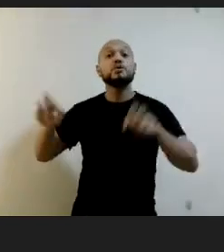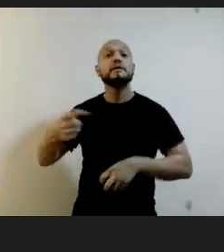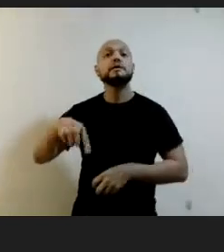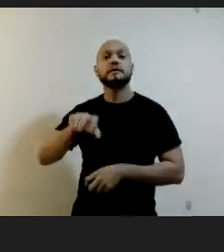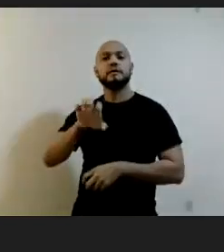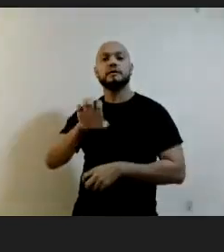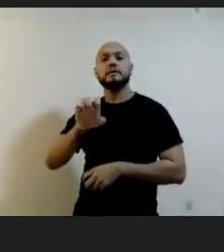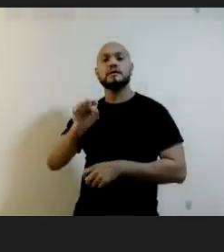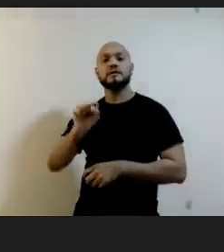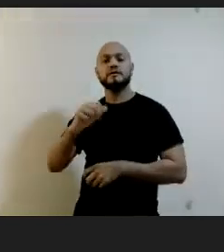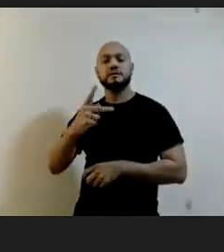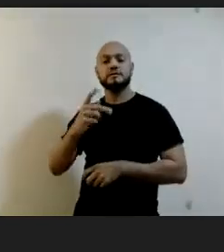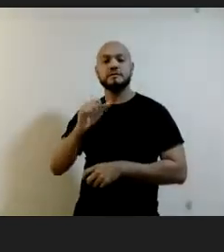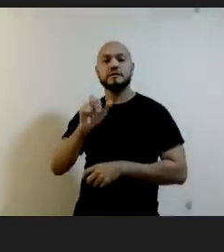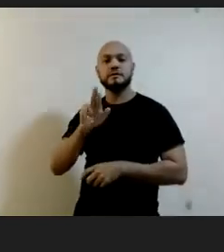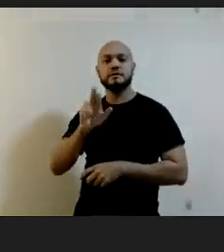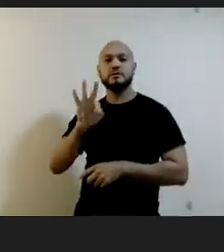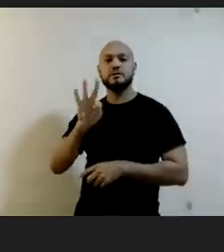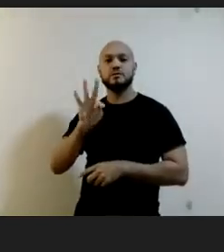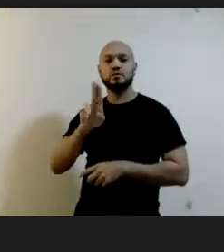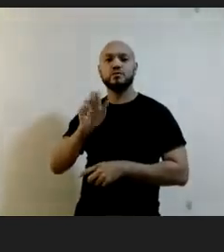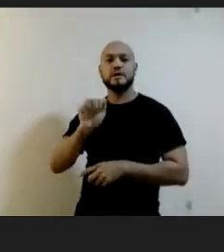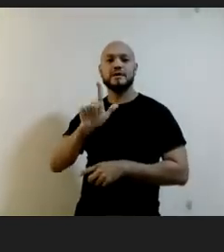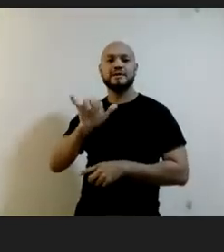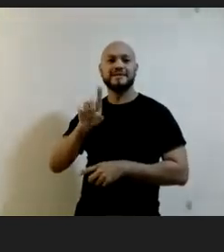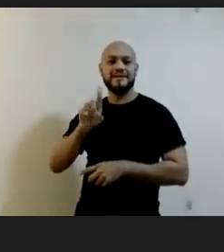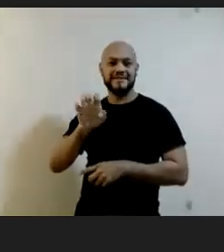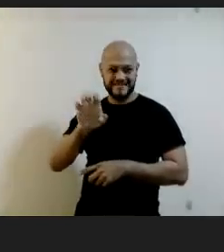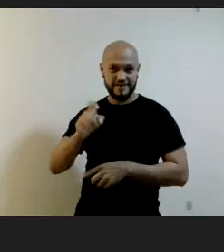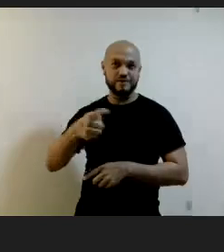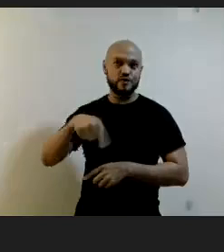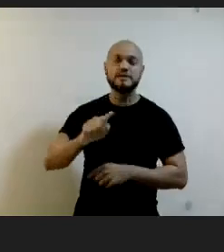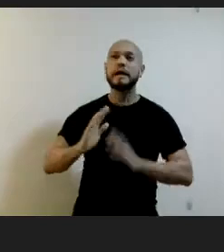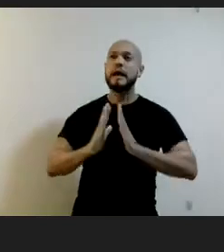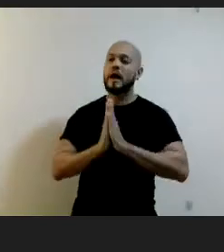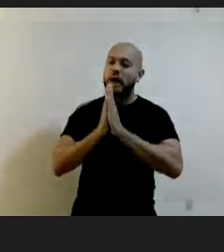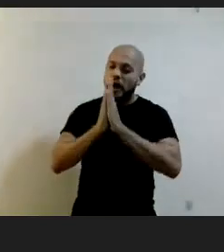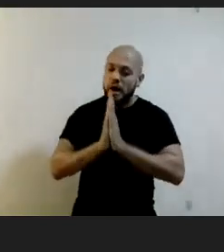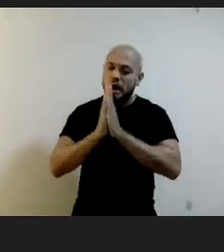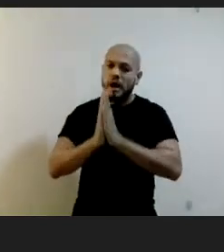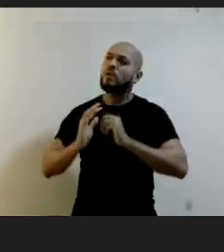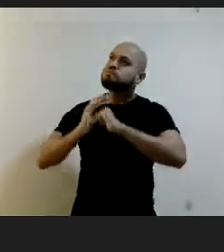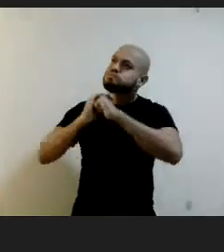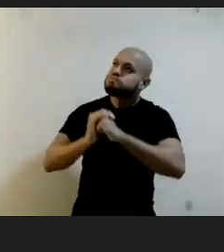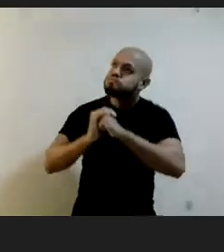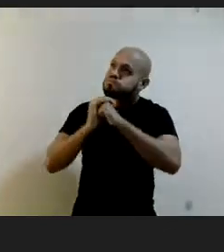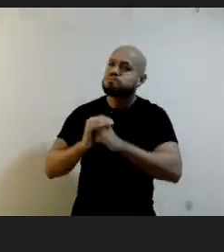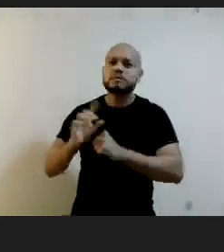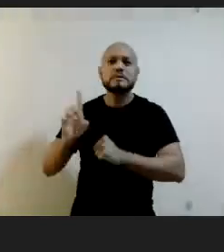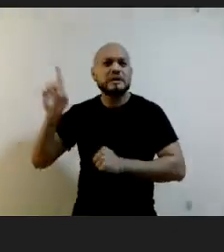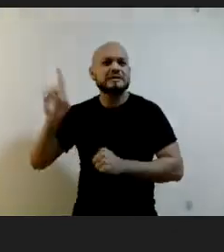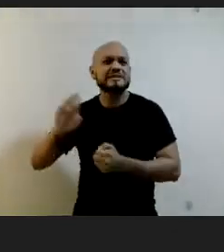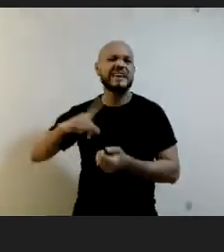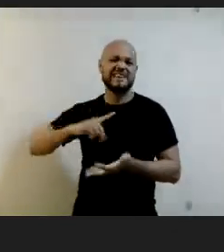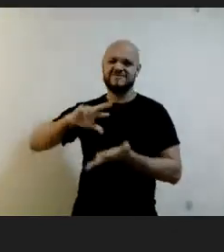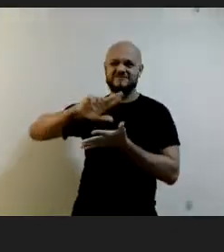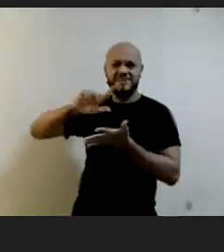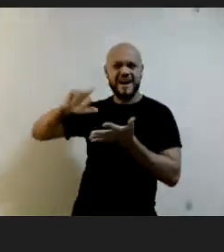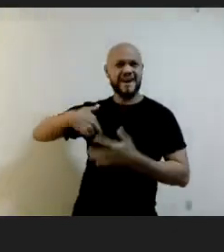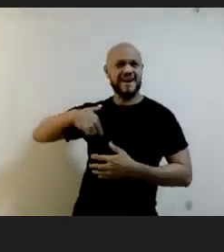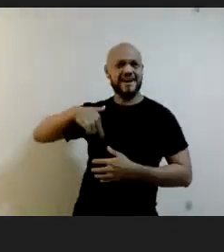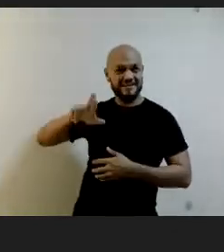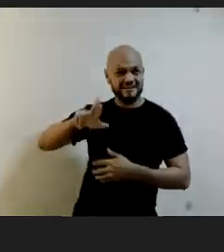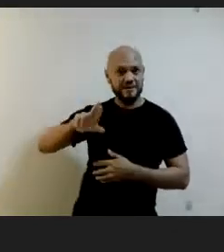as pessoas que têm a sua espiritualidade, que rezam, tem vários estudos que